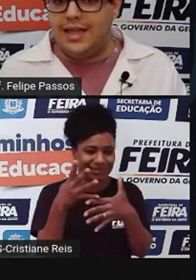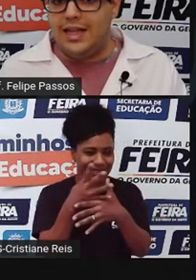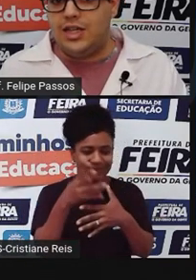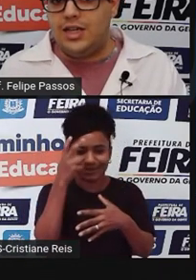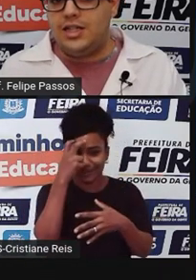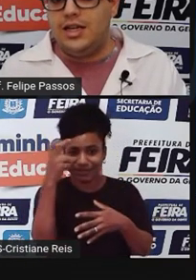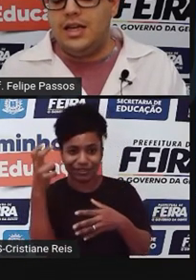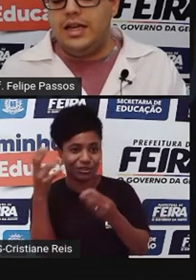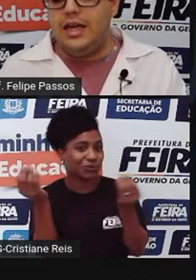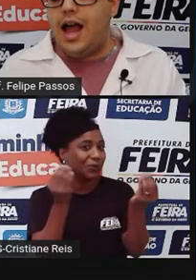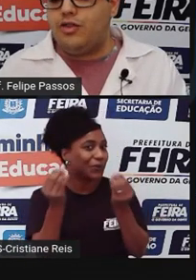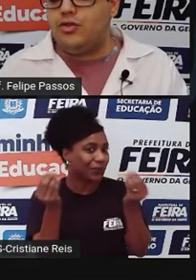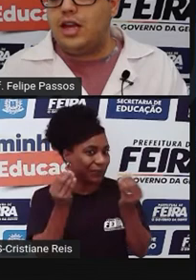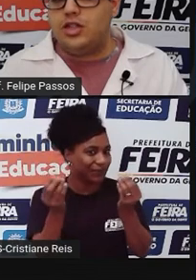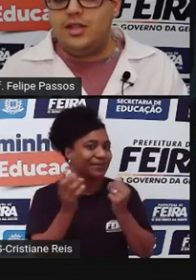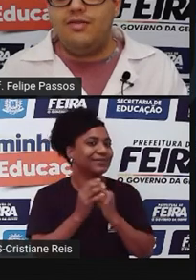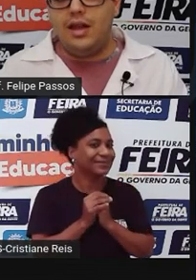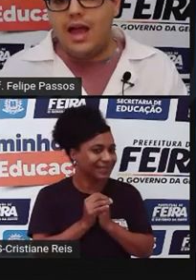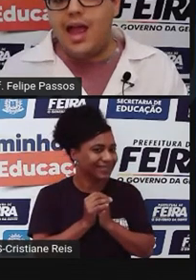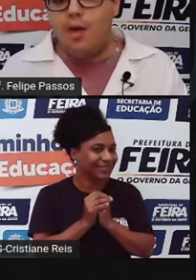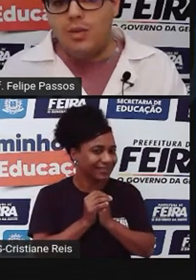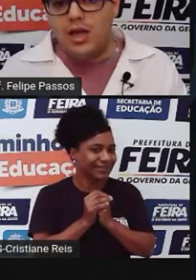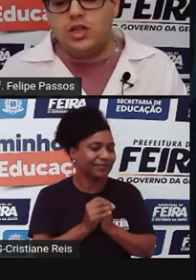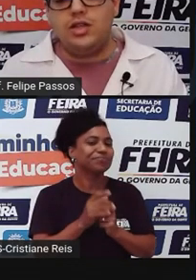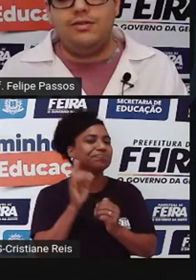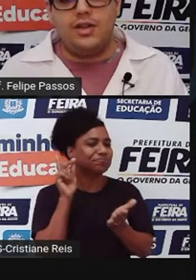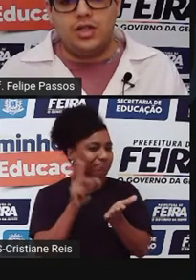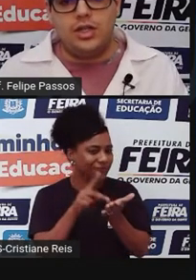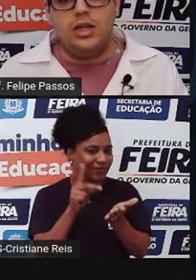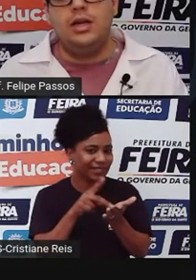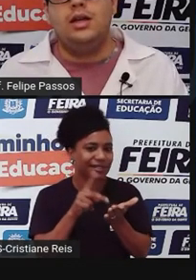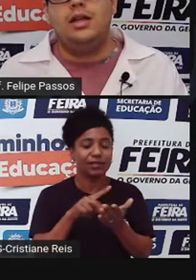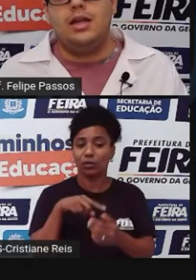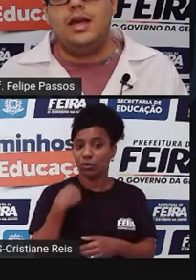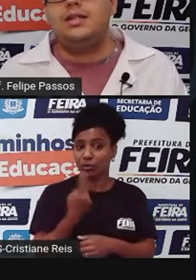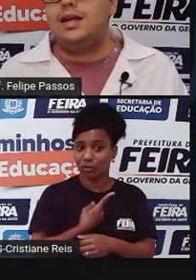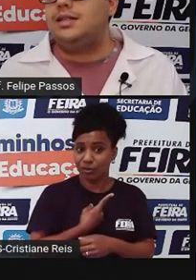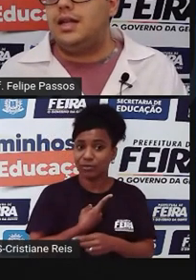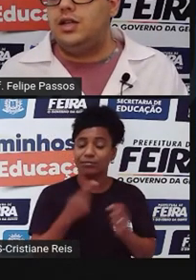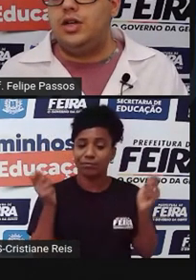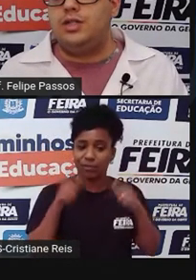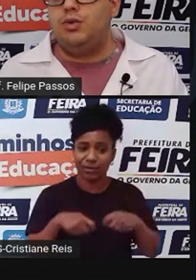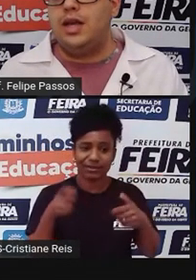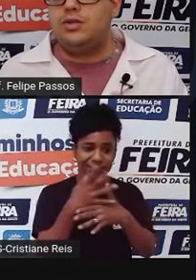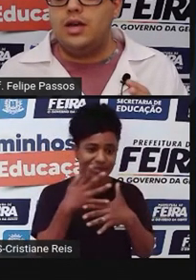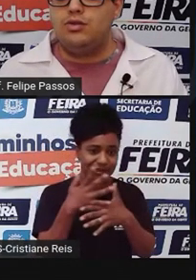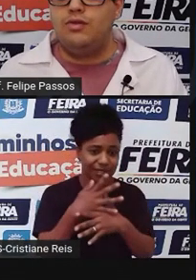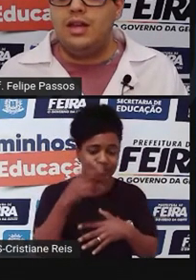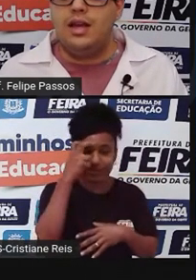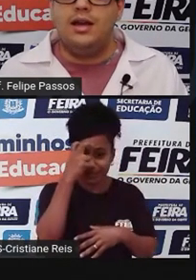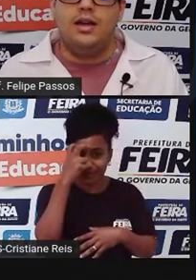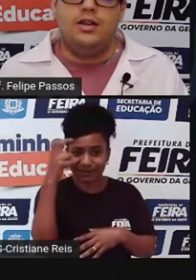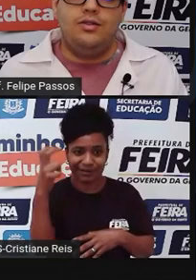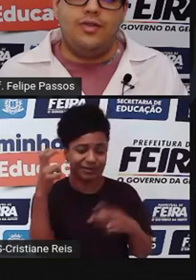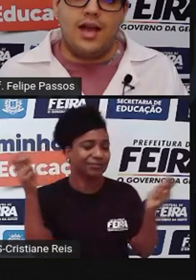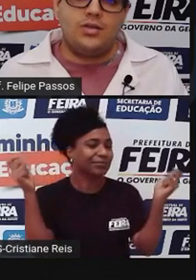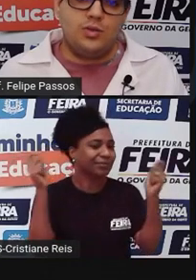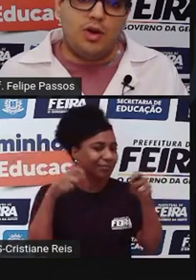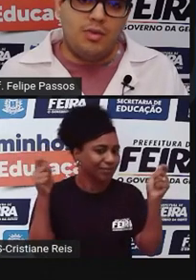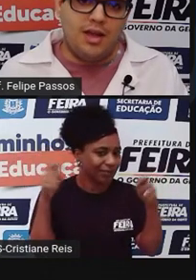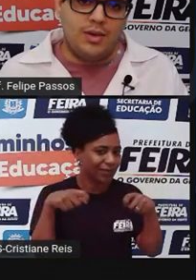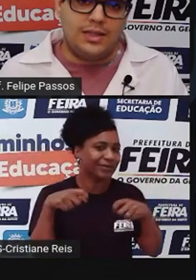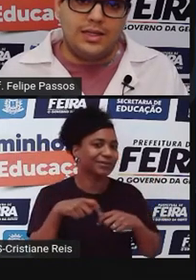uma cidade sem inteligente e acho que a gente deveria realmente investir em cidades inteligentes porque isso resolveria